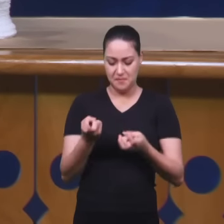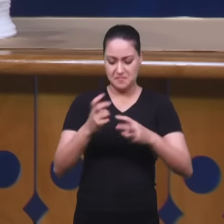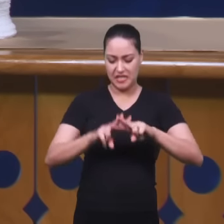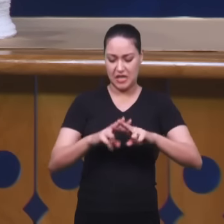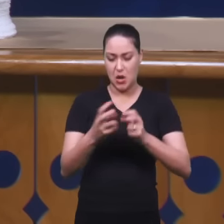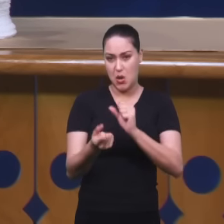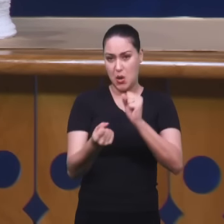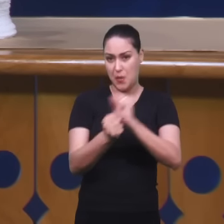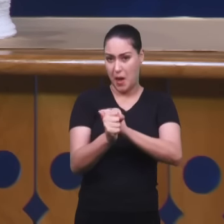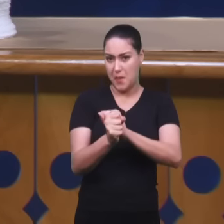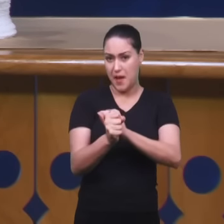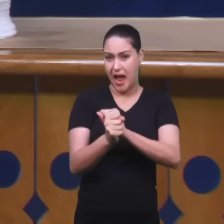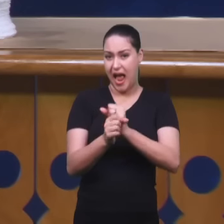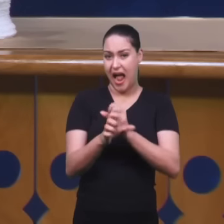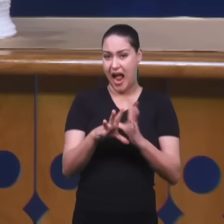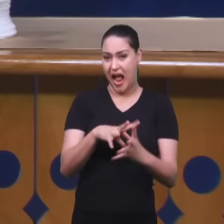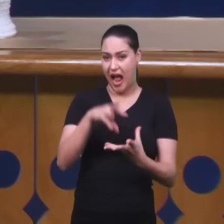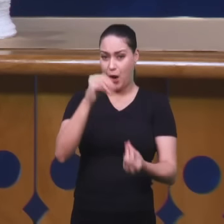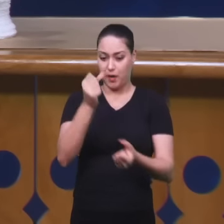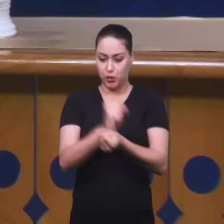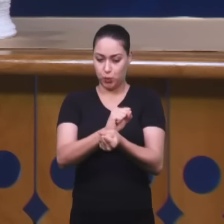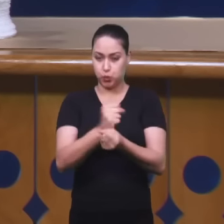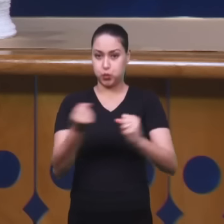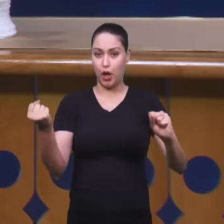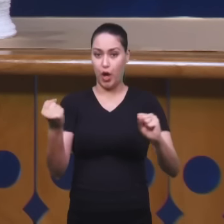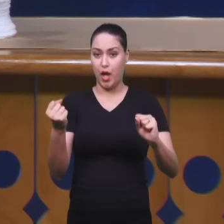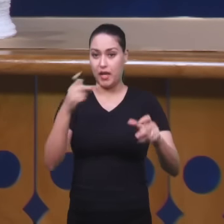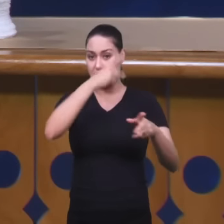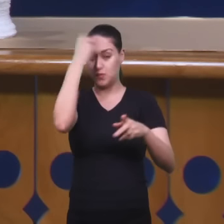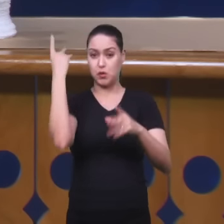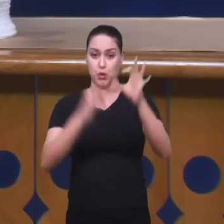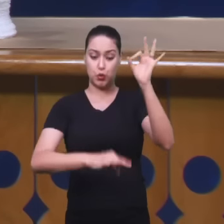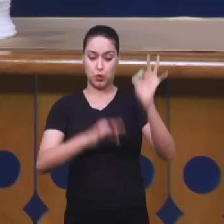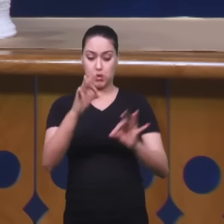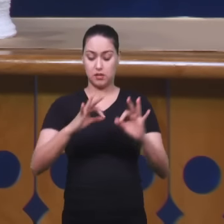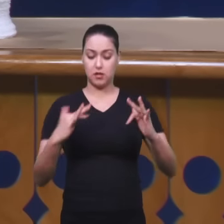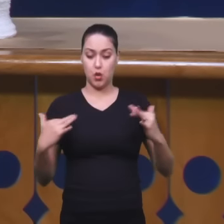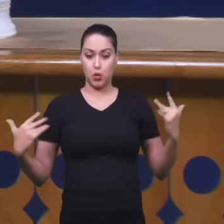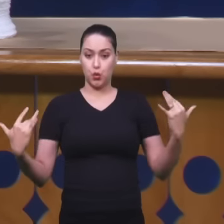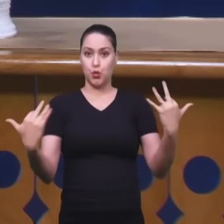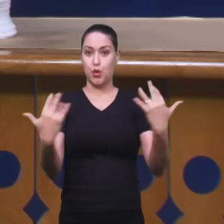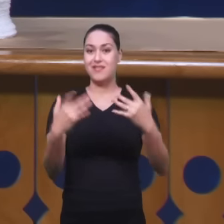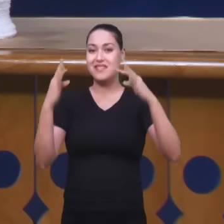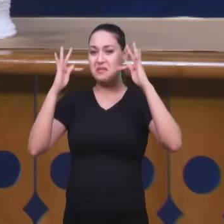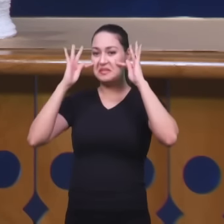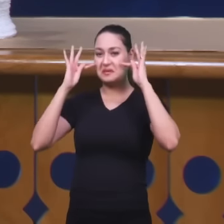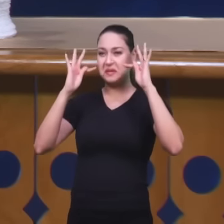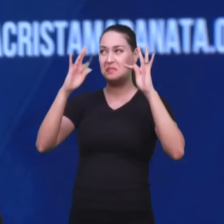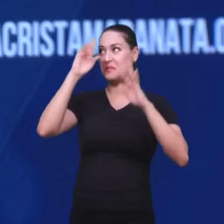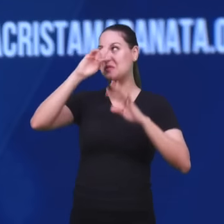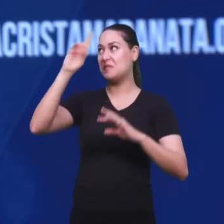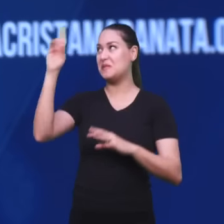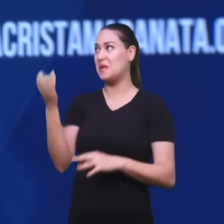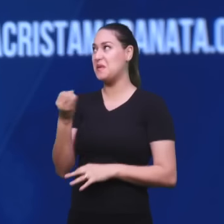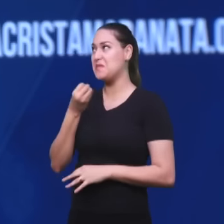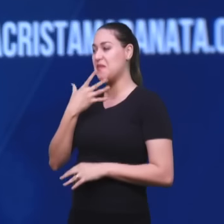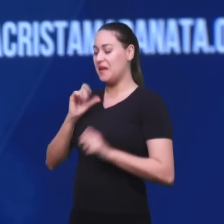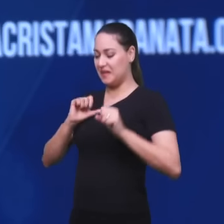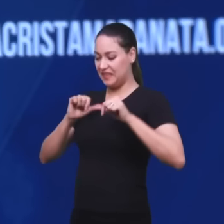E os justos Me secarão E eu poderei Testemunhar Que tu me fizeste bem Meus queridos